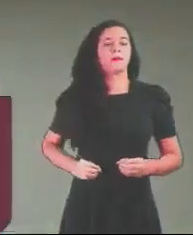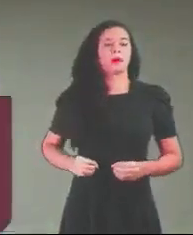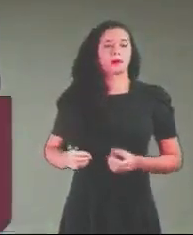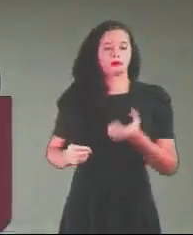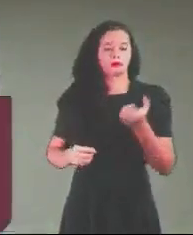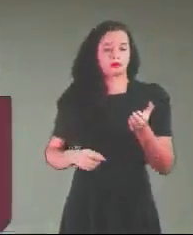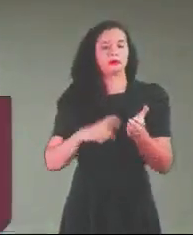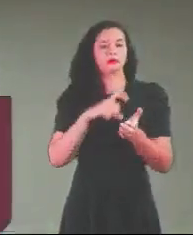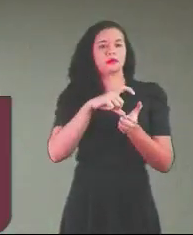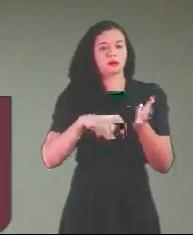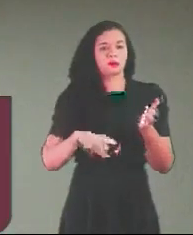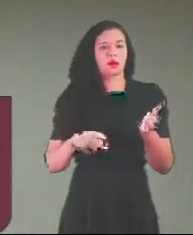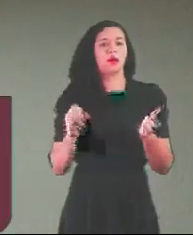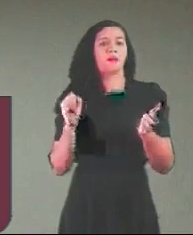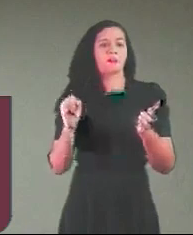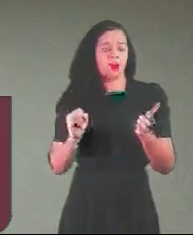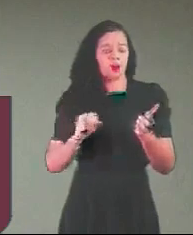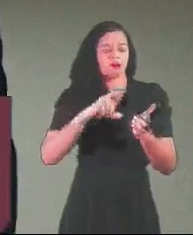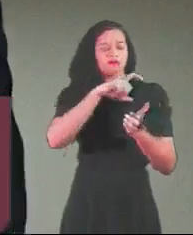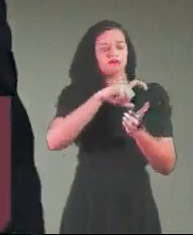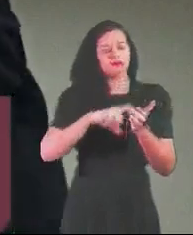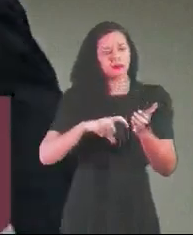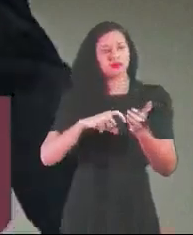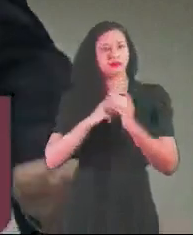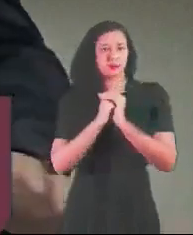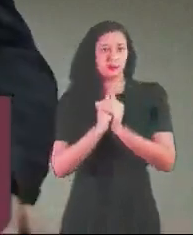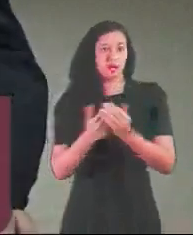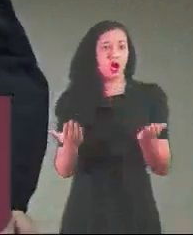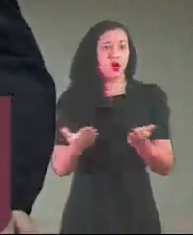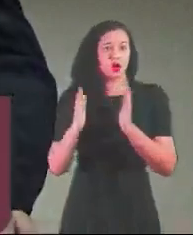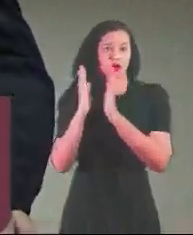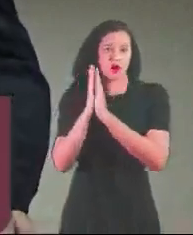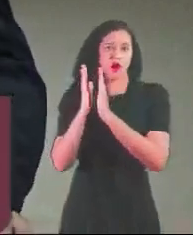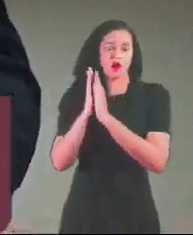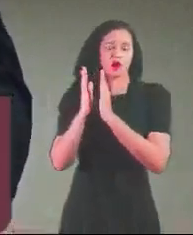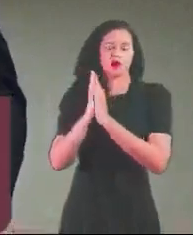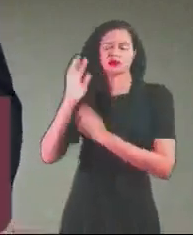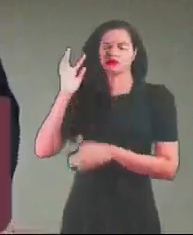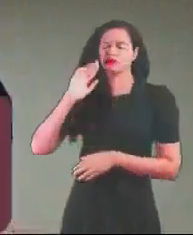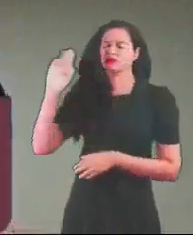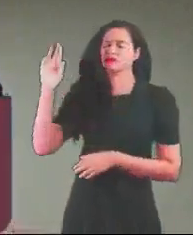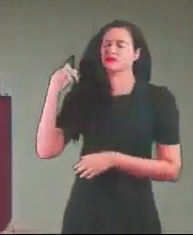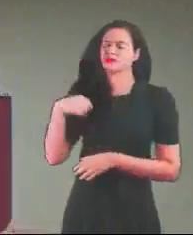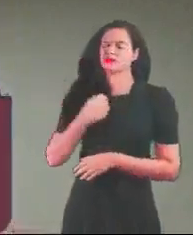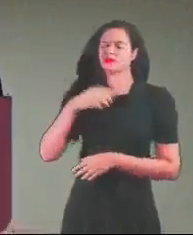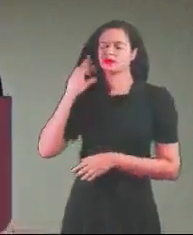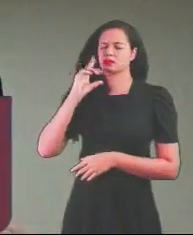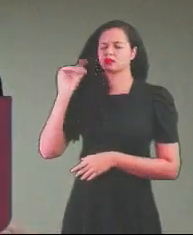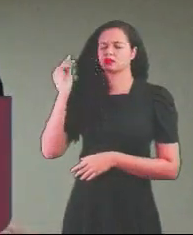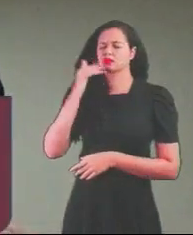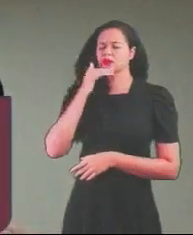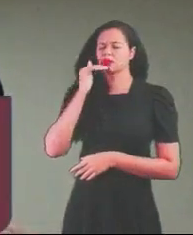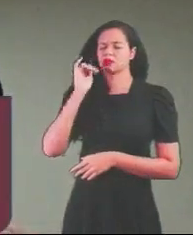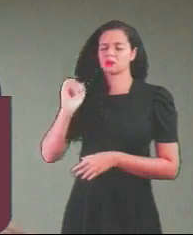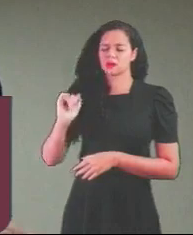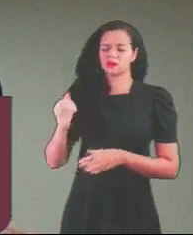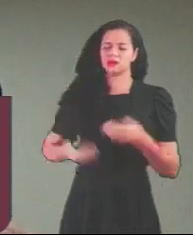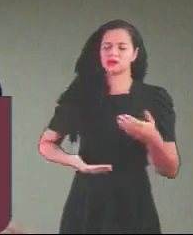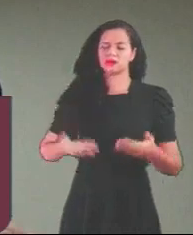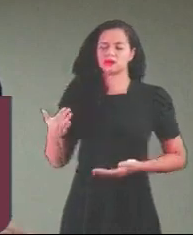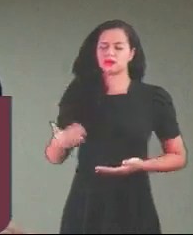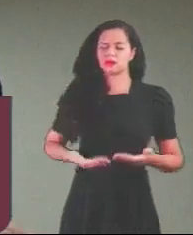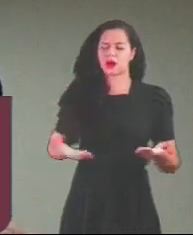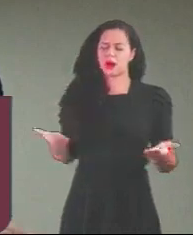em conta, possa fazer assim em nome do Senhor. Amém? Curve as vossas cabeças, Senhor nosso Deus e nosso Pai. Os teus servos que